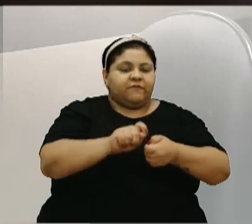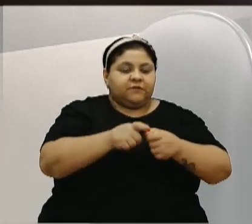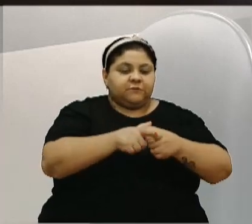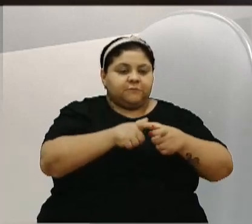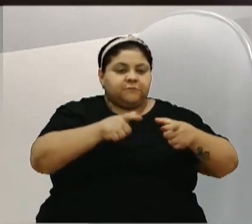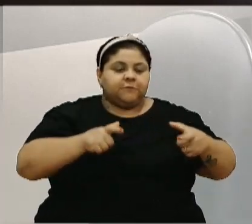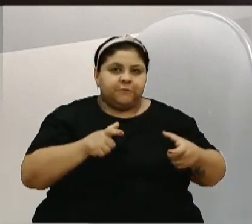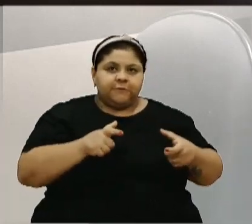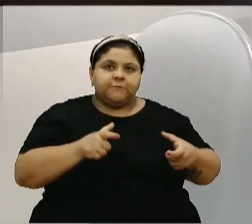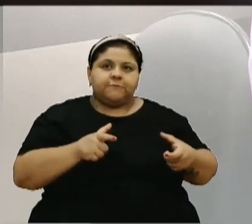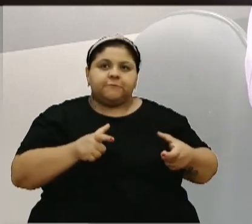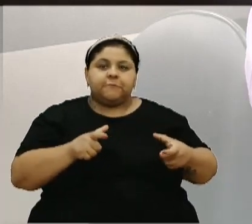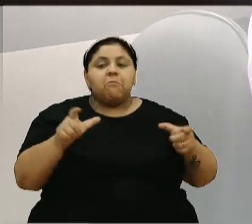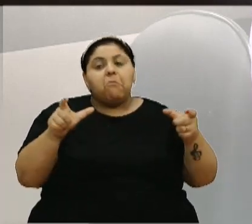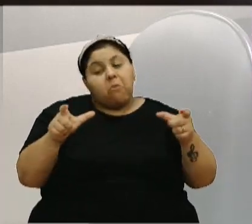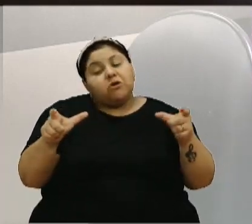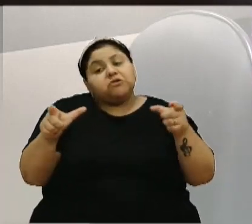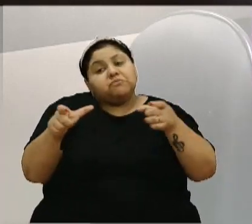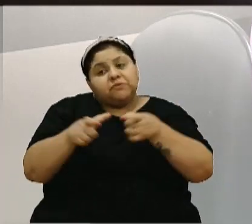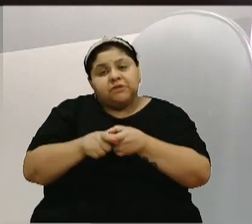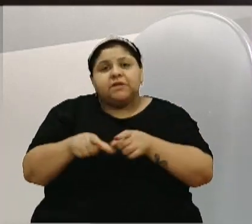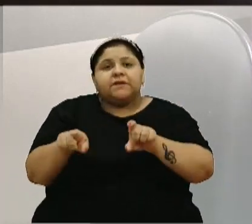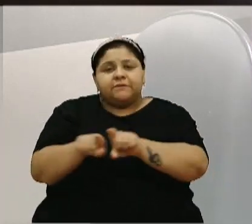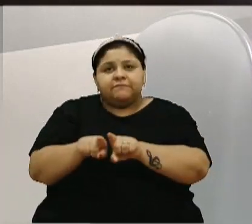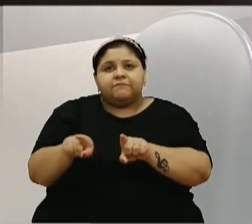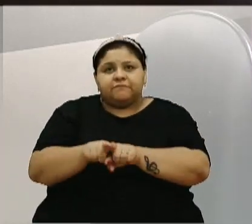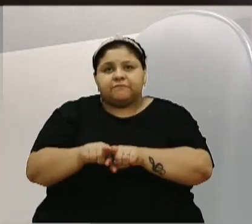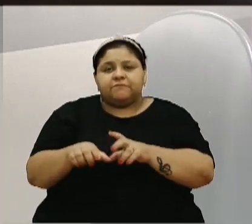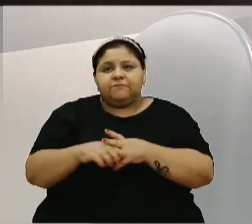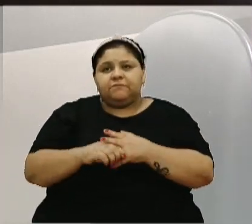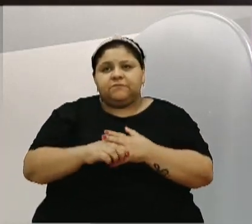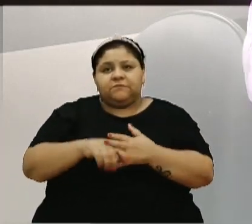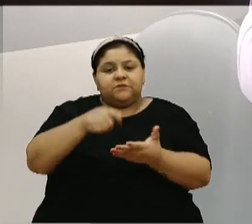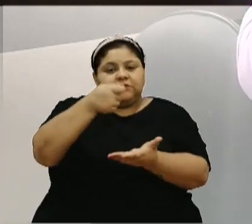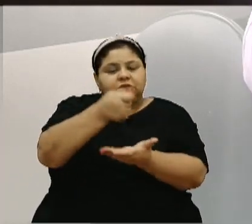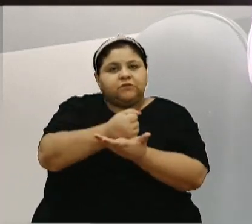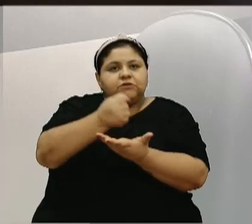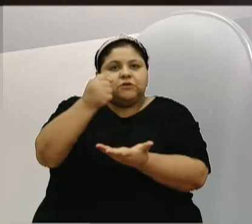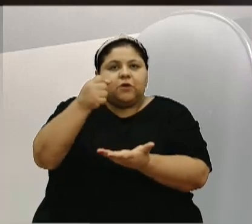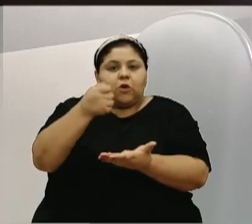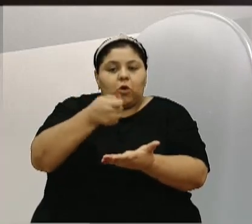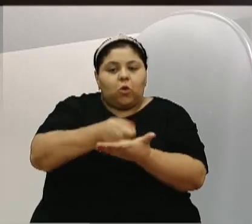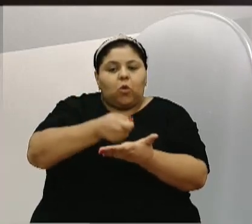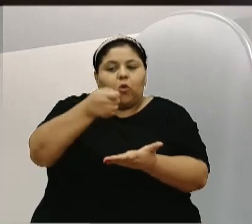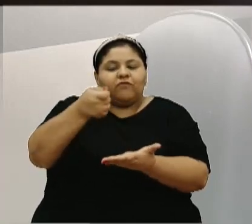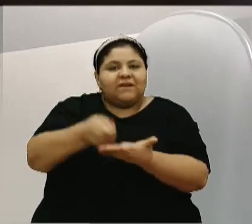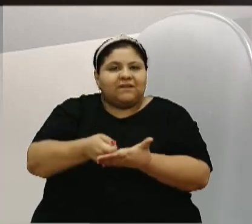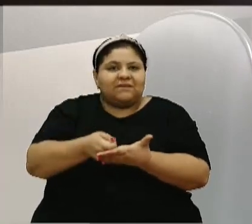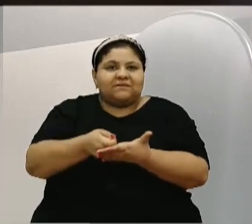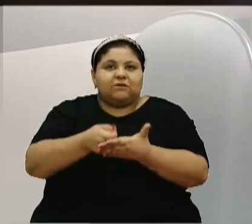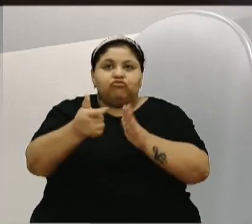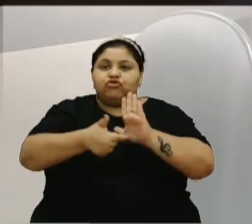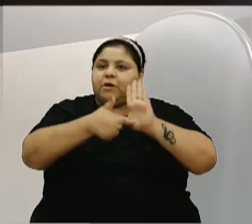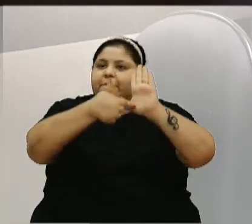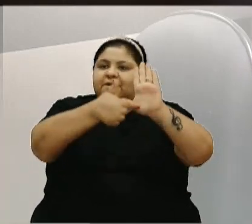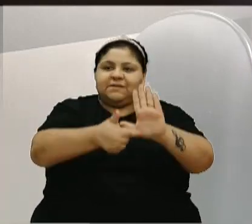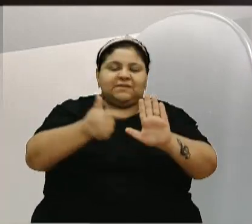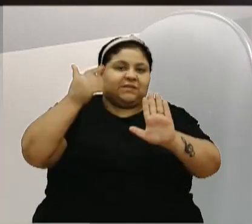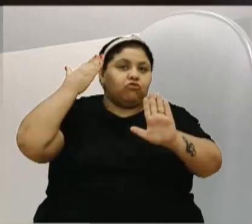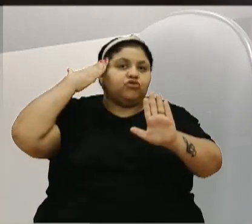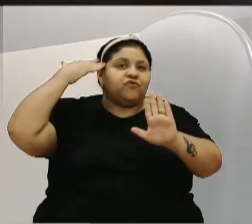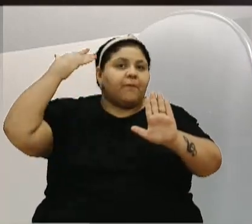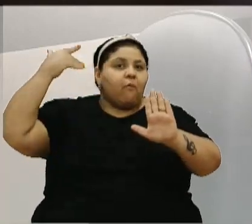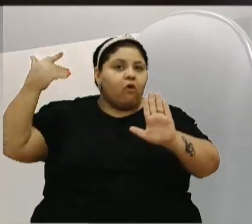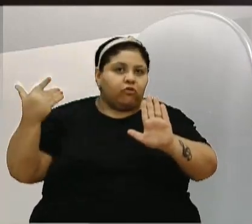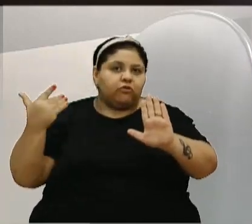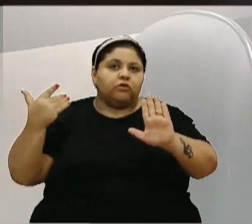se faz menor. Muitas vezes, contratações de grandes shows grandiosos, muitas vezes se